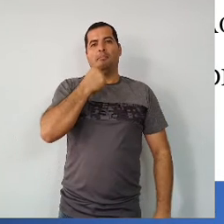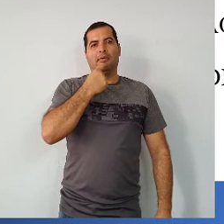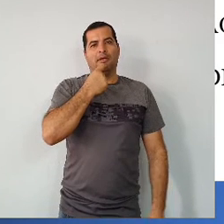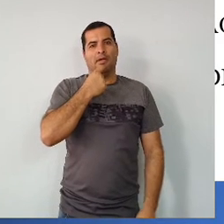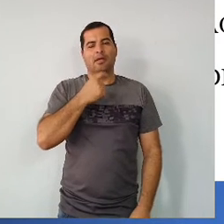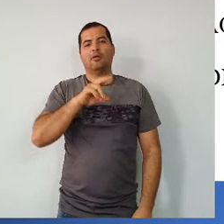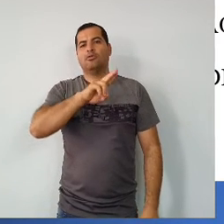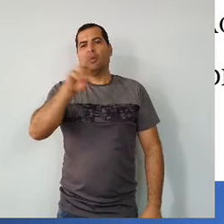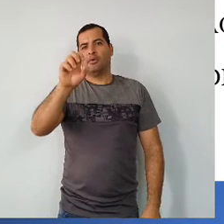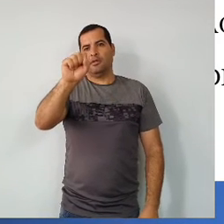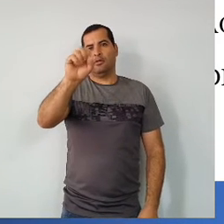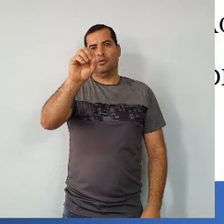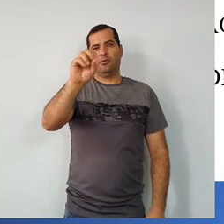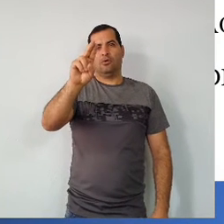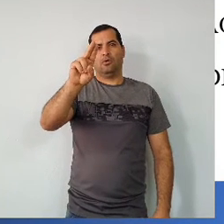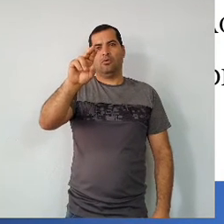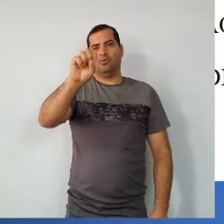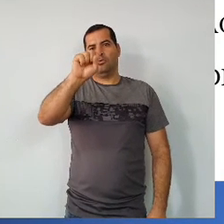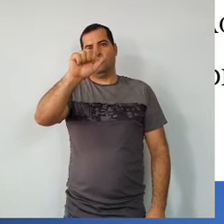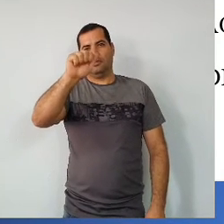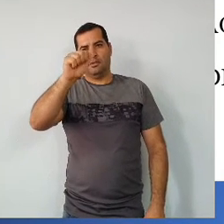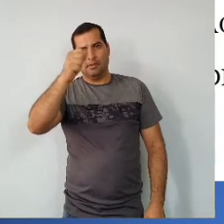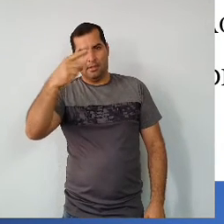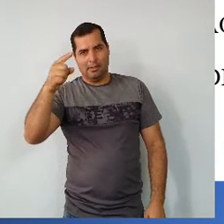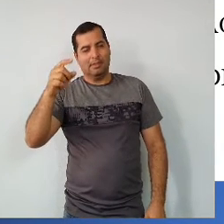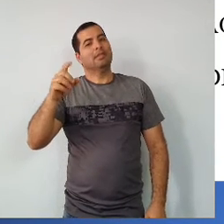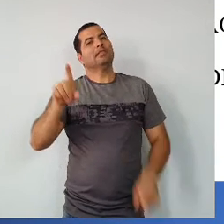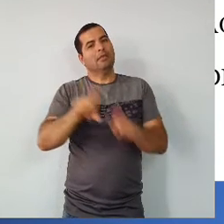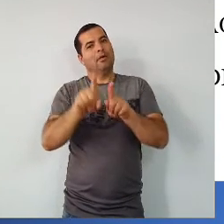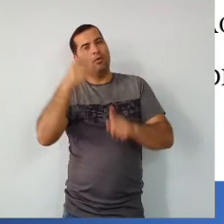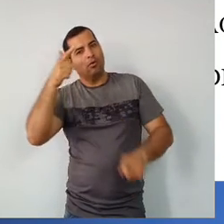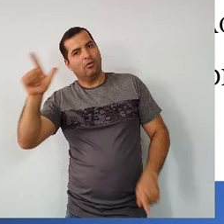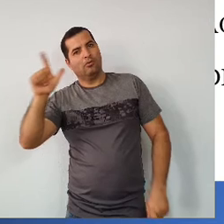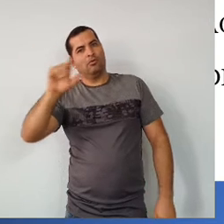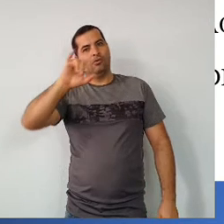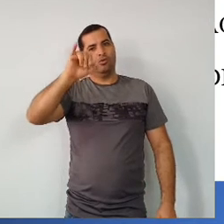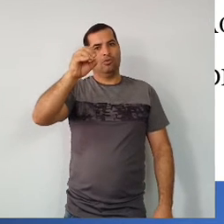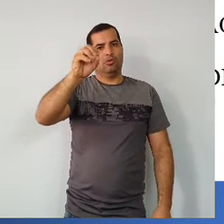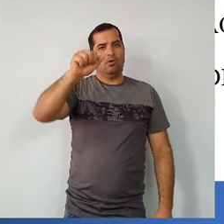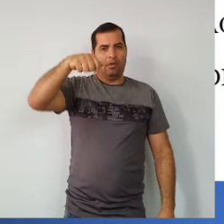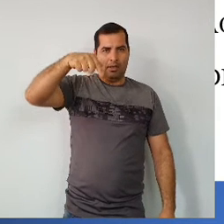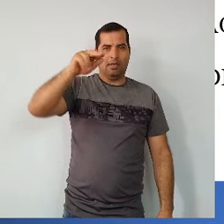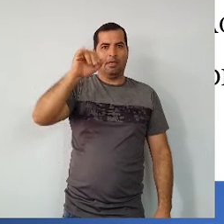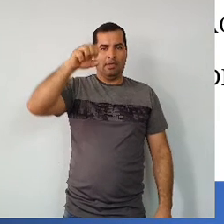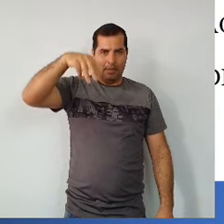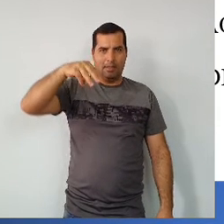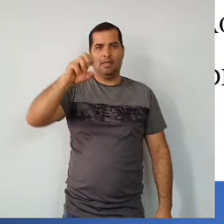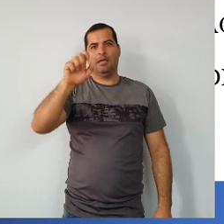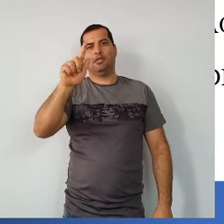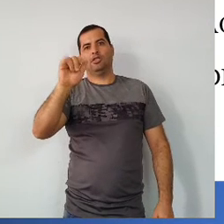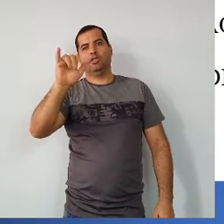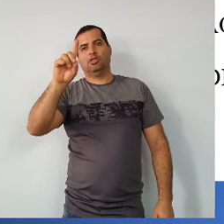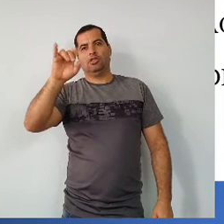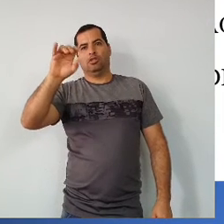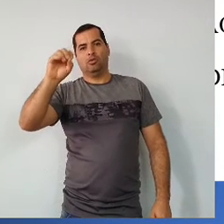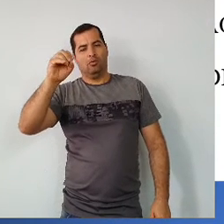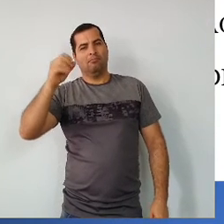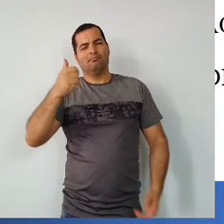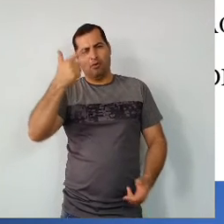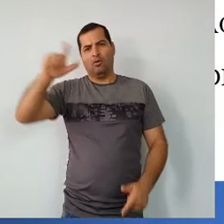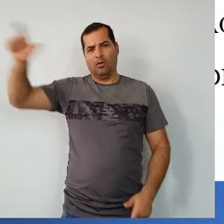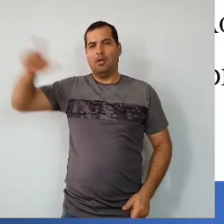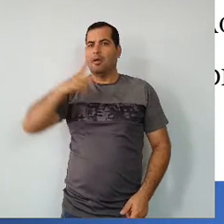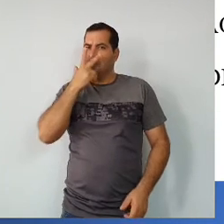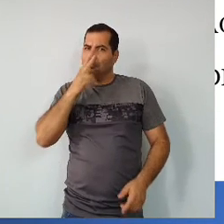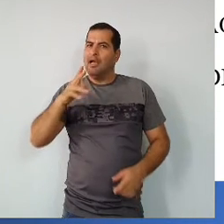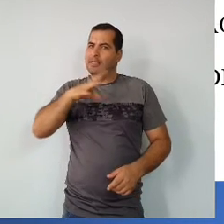Campinas. Por exemplo, Sousas, Joaquim Egídio, em N distrito da região.